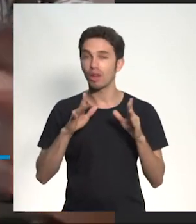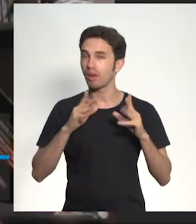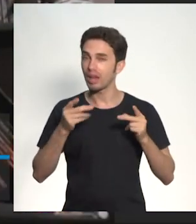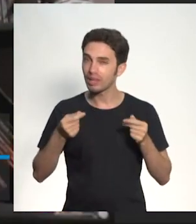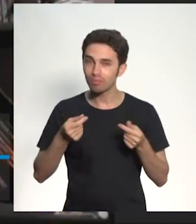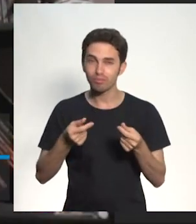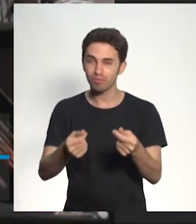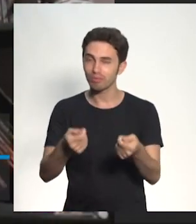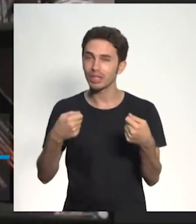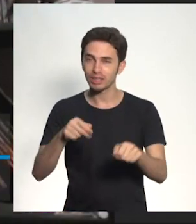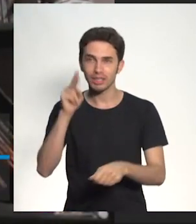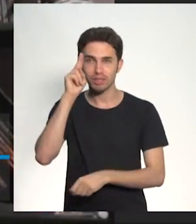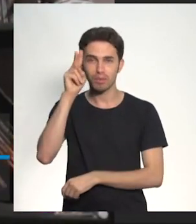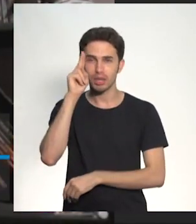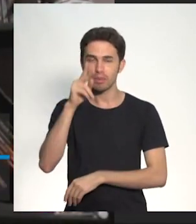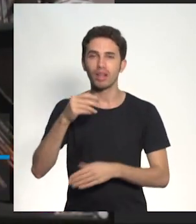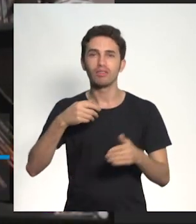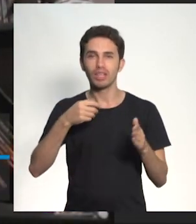e defendida.